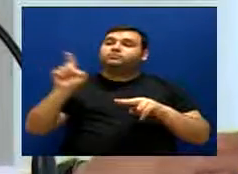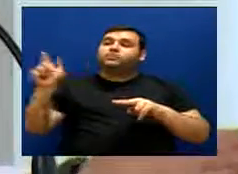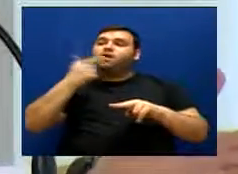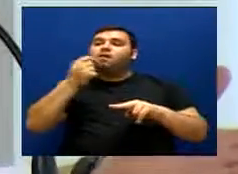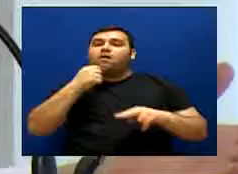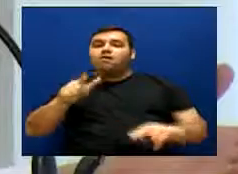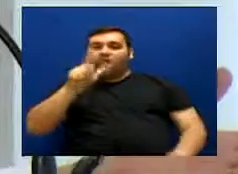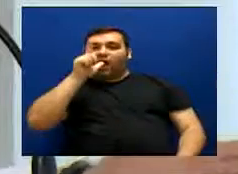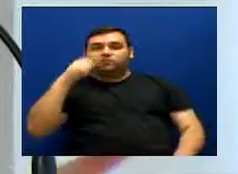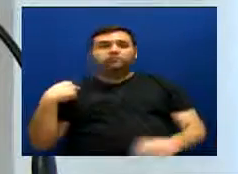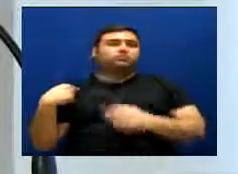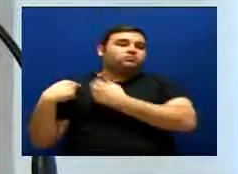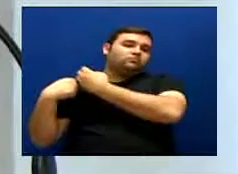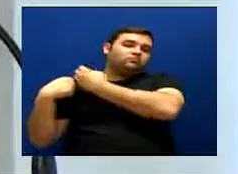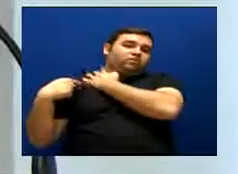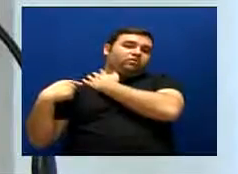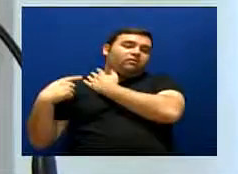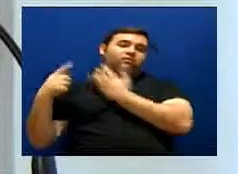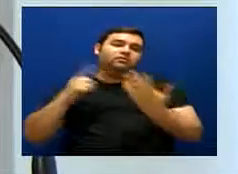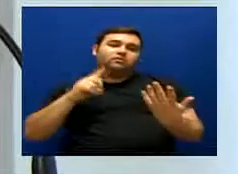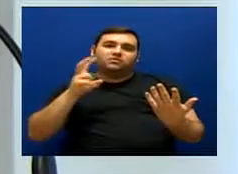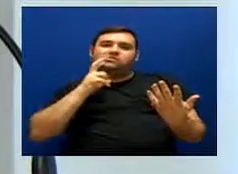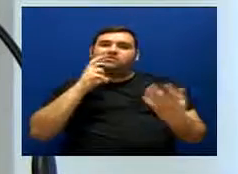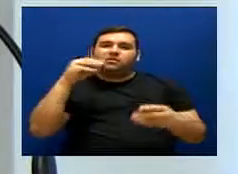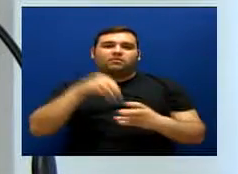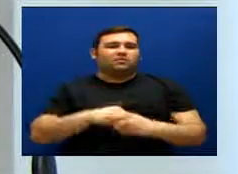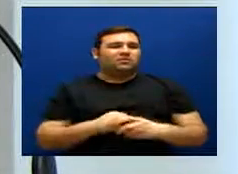Sorocaba. Não dá...